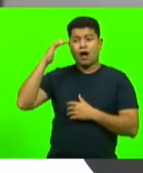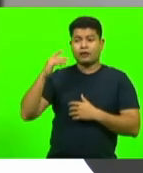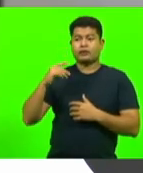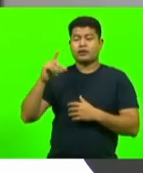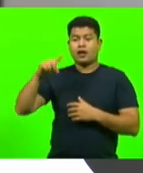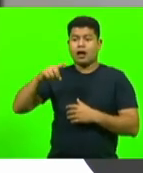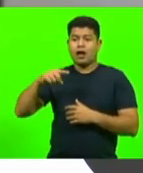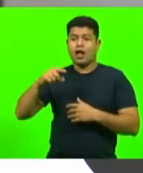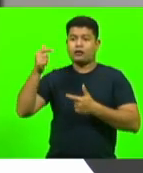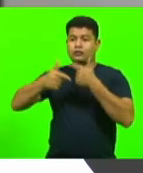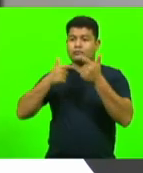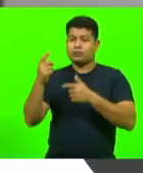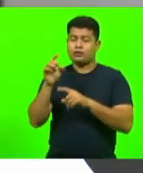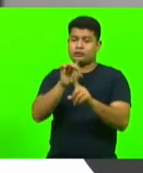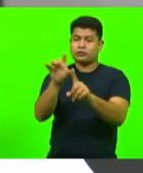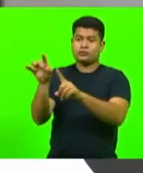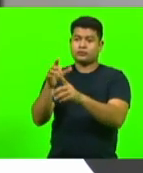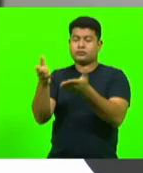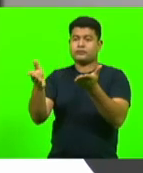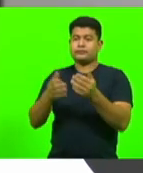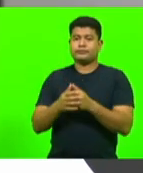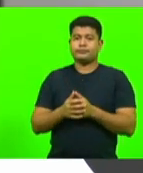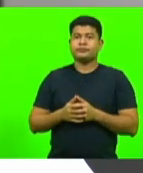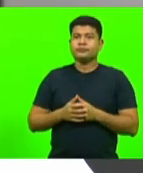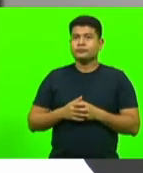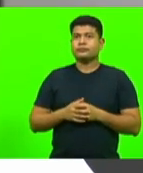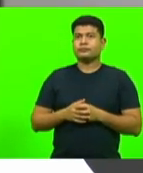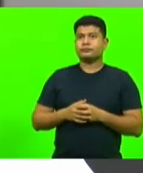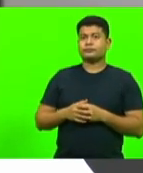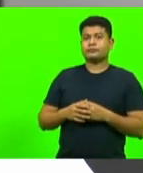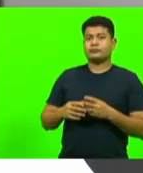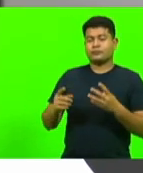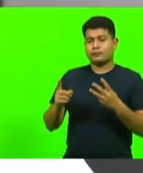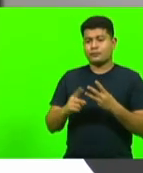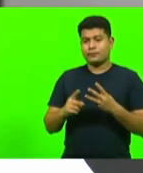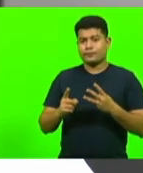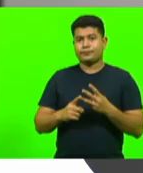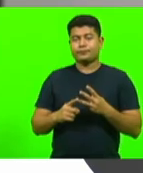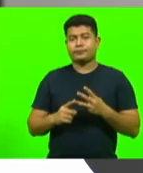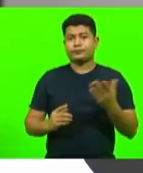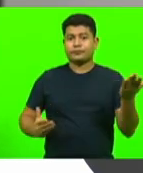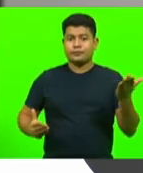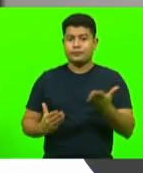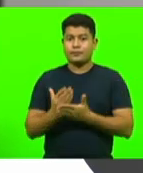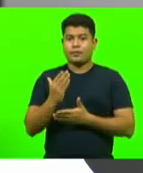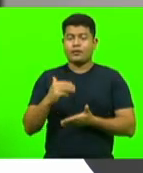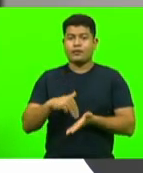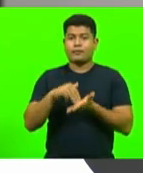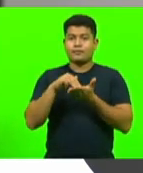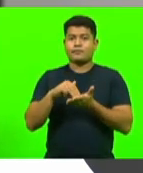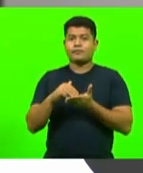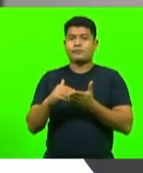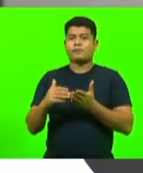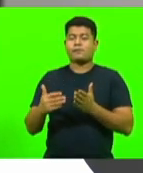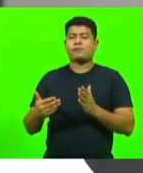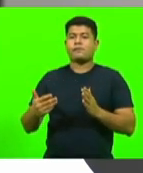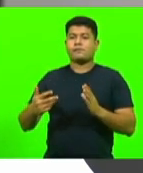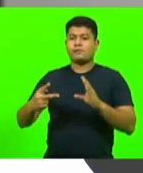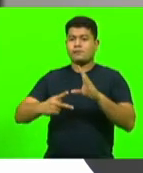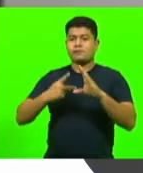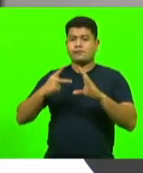essa tratativa então terceiro né seria aprovar moções nas câmaras de vereadores